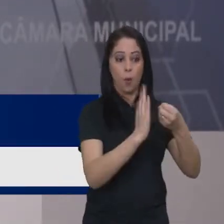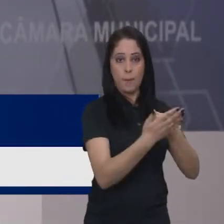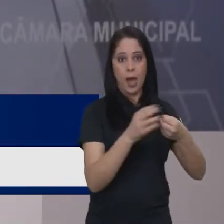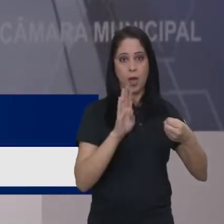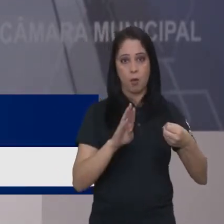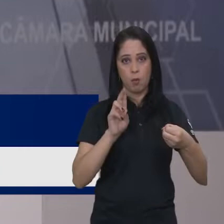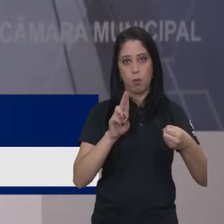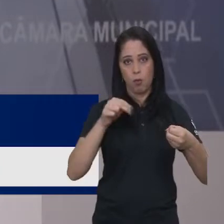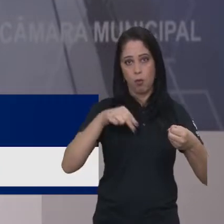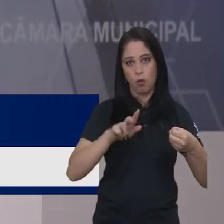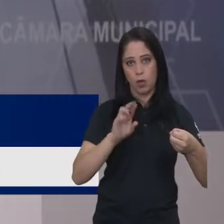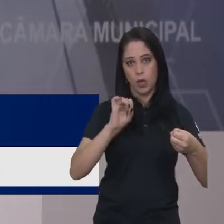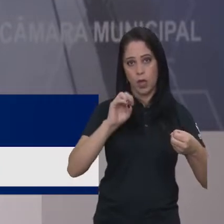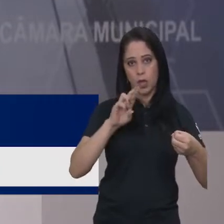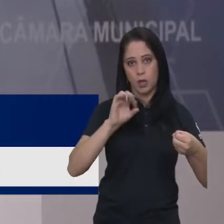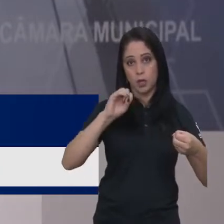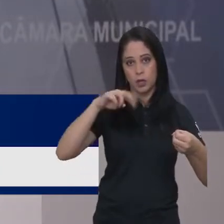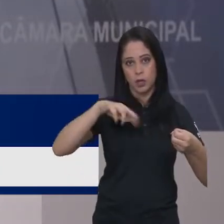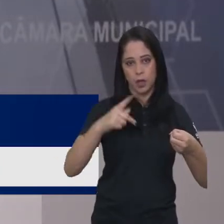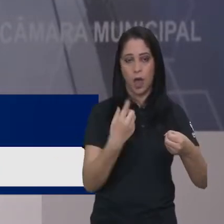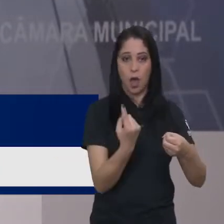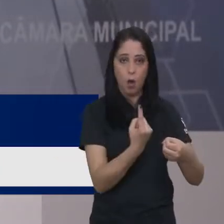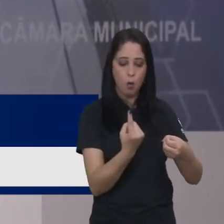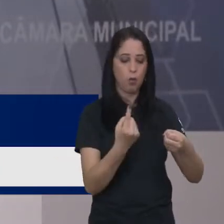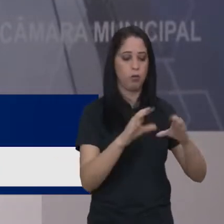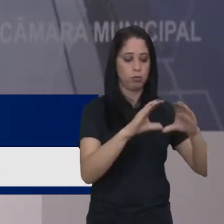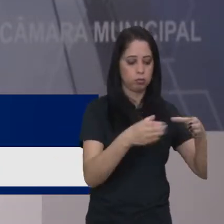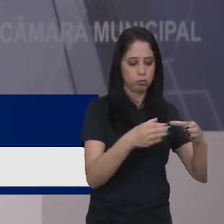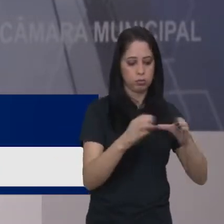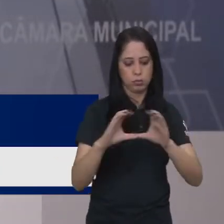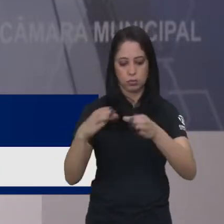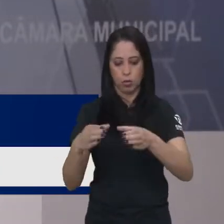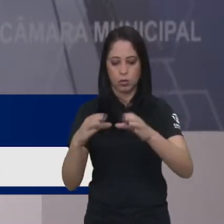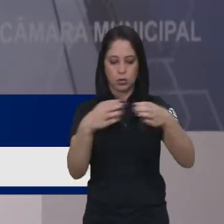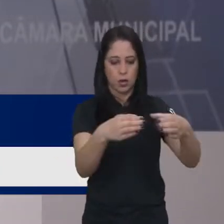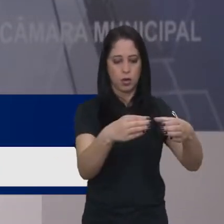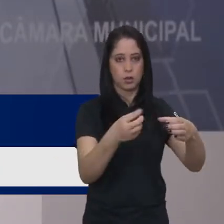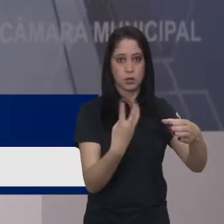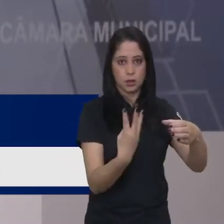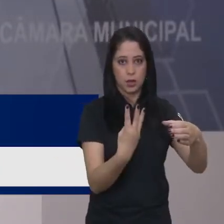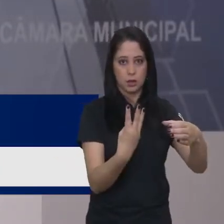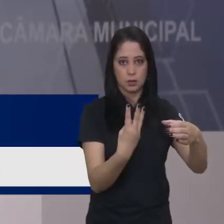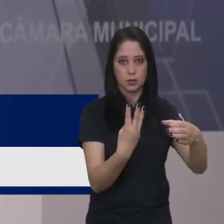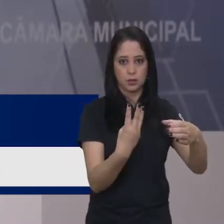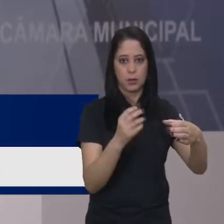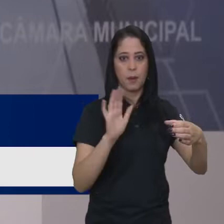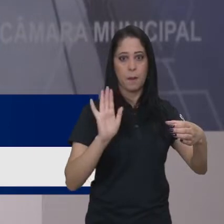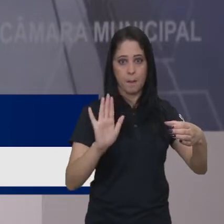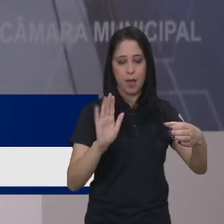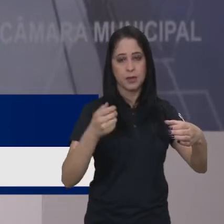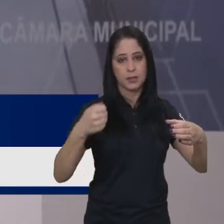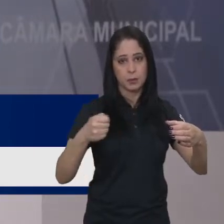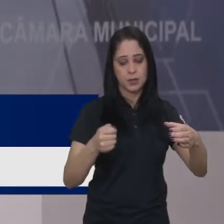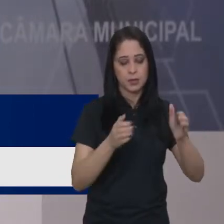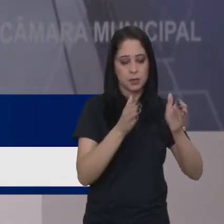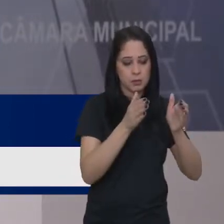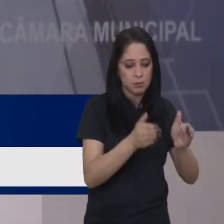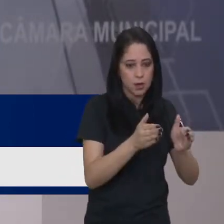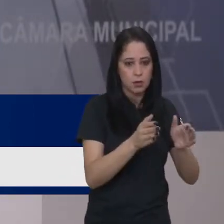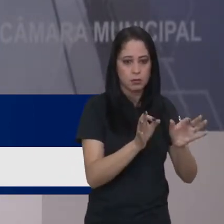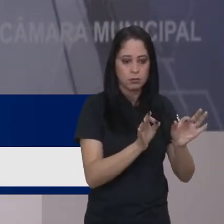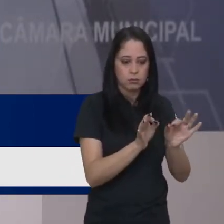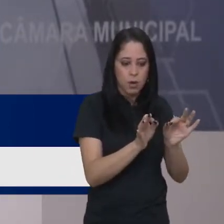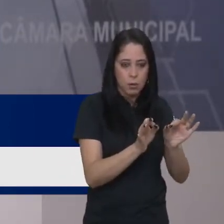buquirinha 1, buquirinha 2, buquirinha 3, o núcleo é buquirinha, mas você tem vários procedimentos, foi